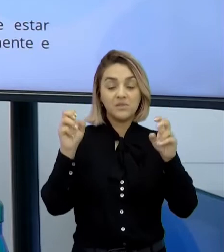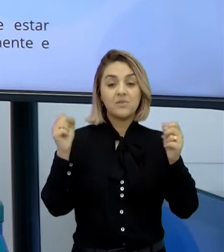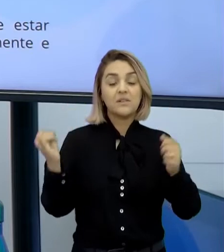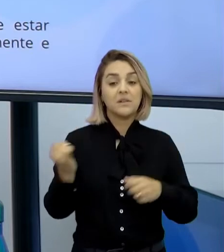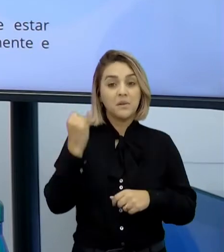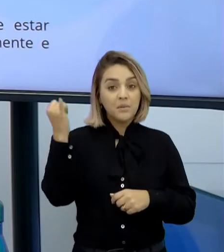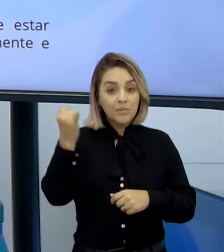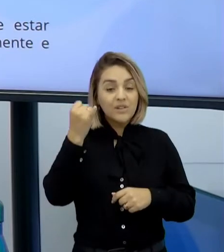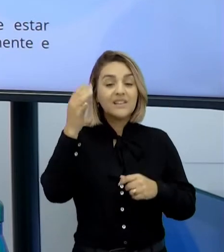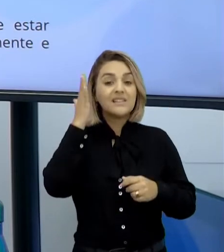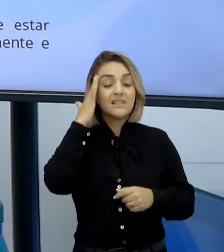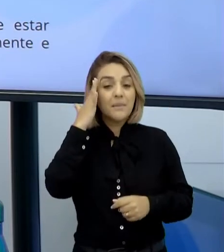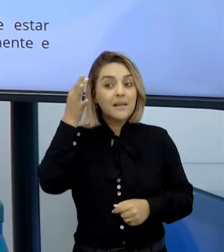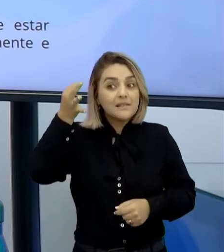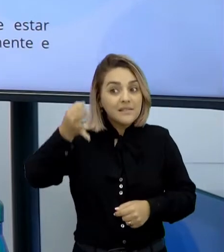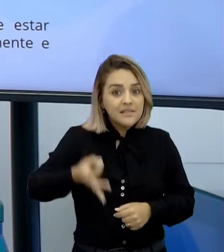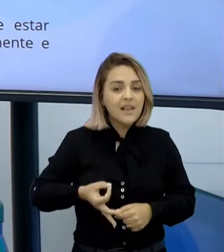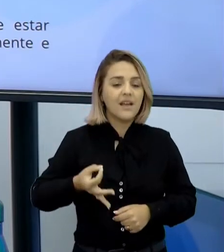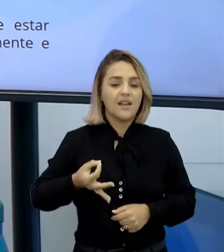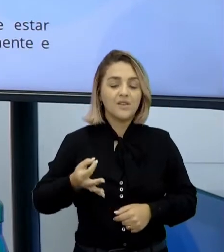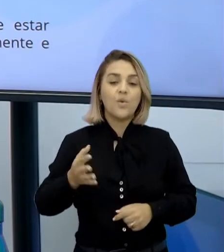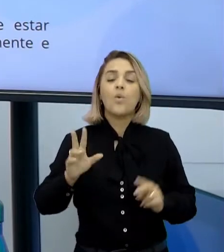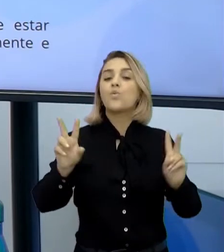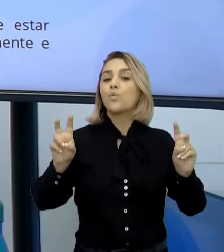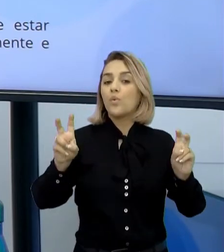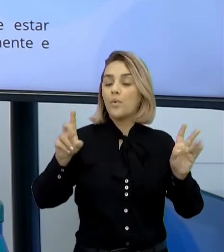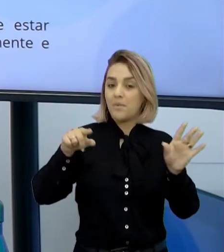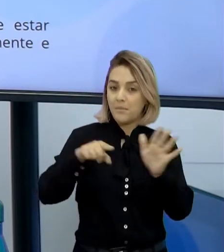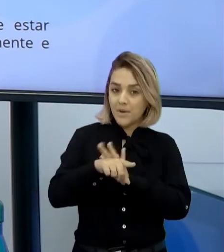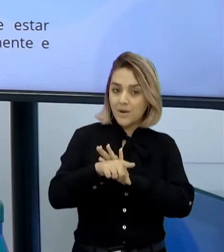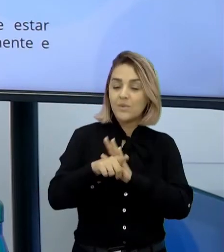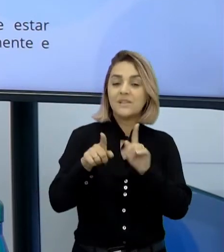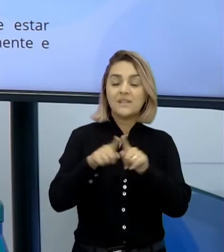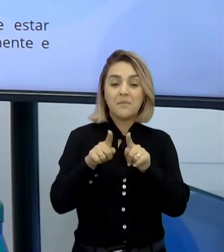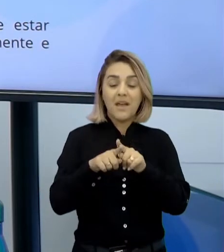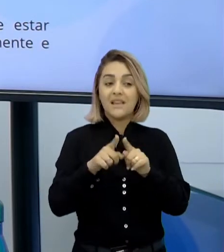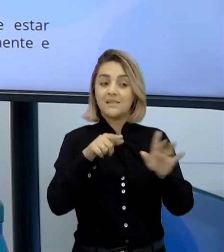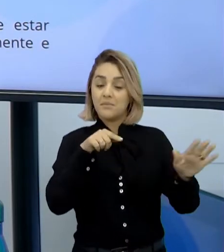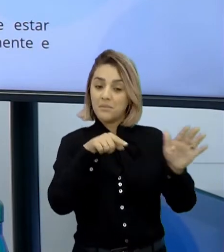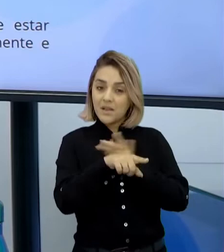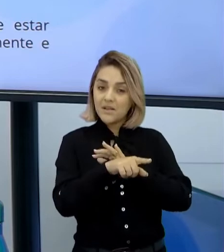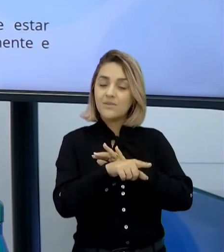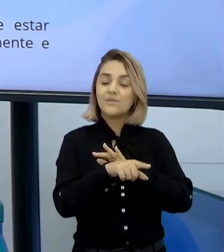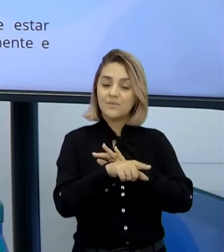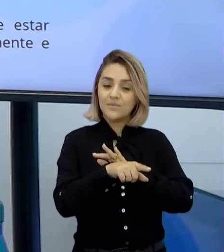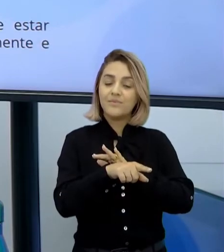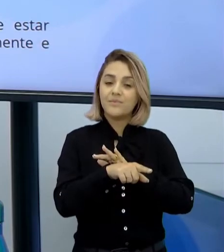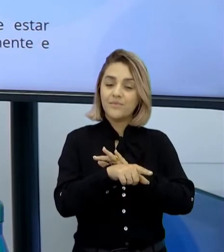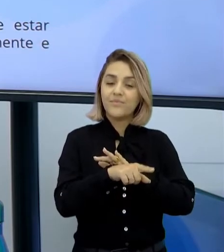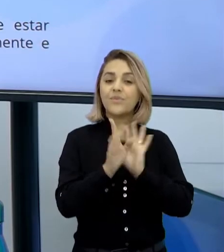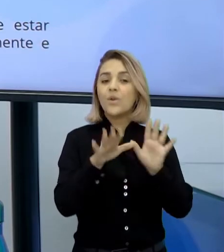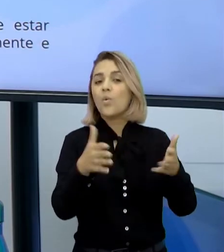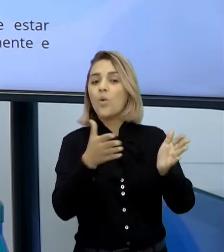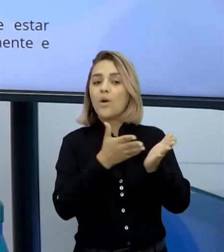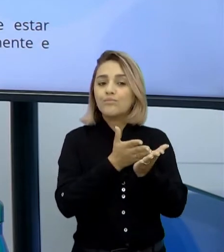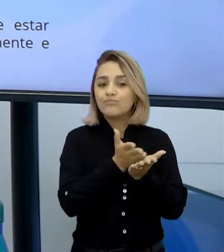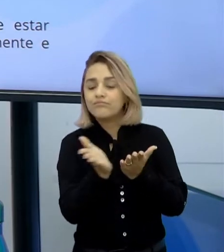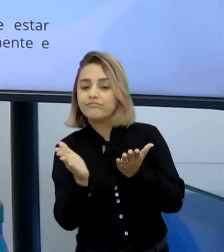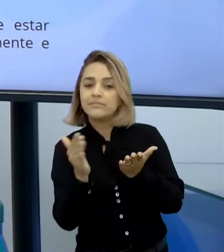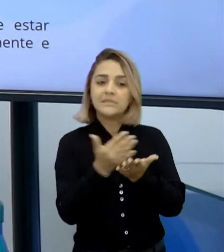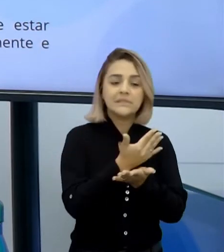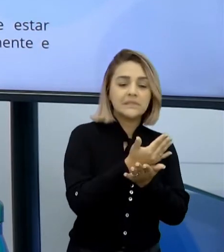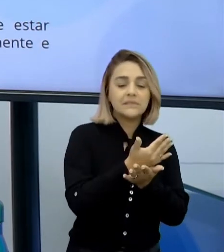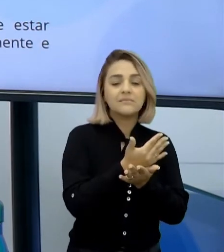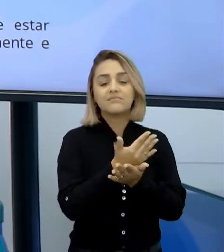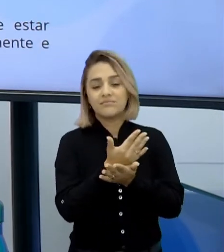ter ali exatamente sobre o que vai perguntar e a partir dessa pergunta pode desviar para que lado, né? Pode ser que desvie